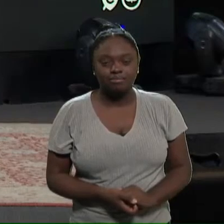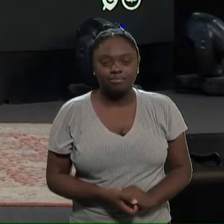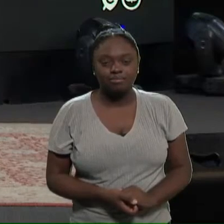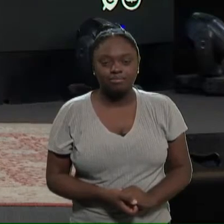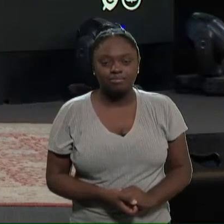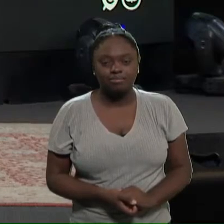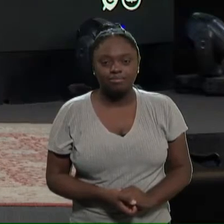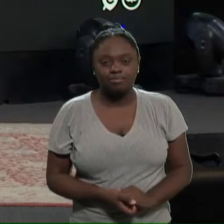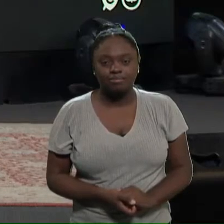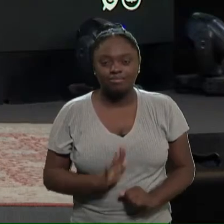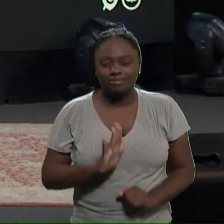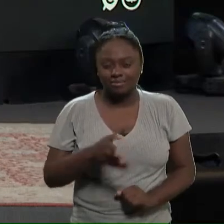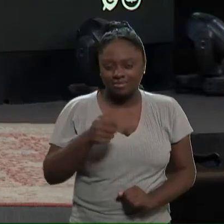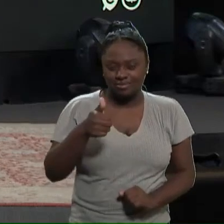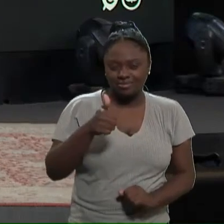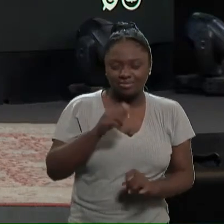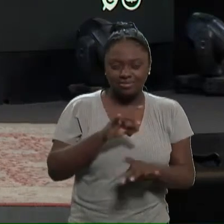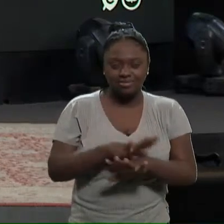Já estou acabando.